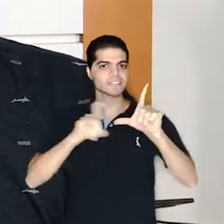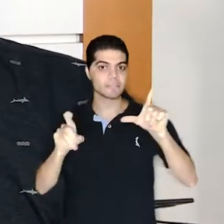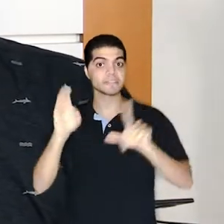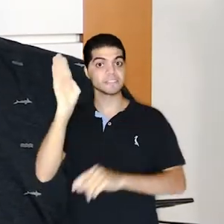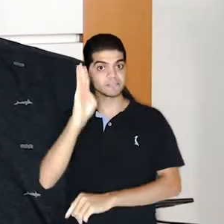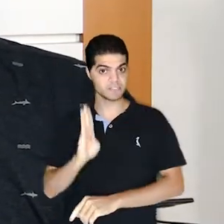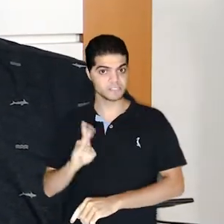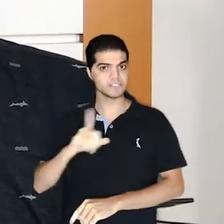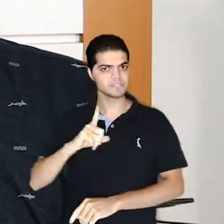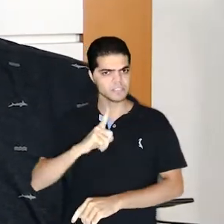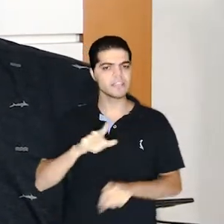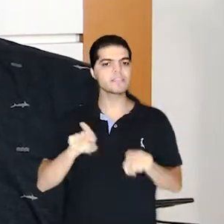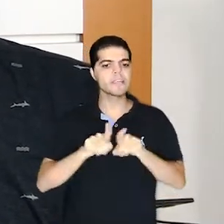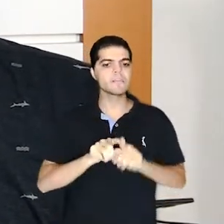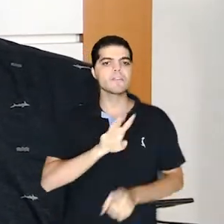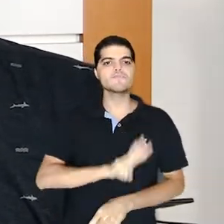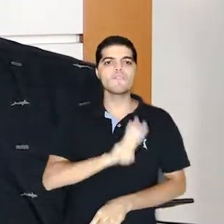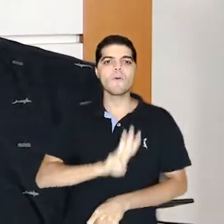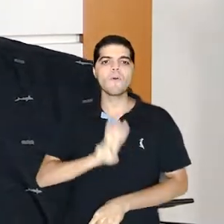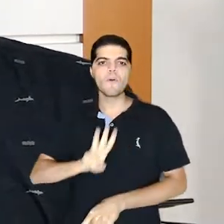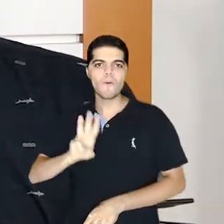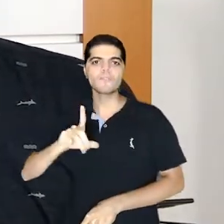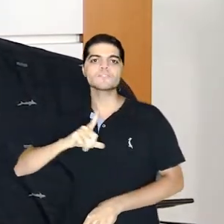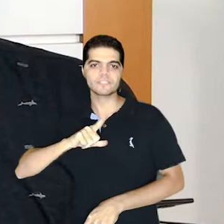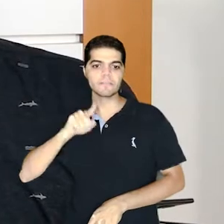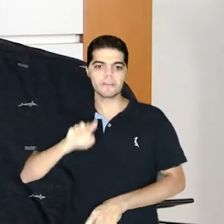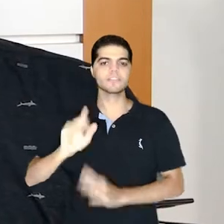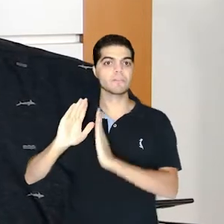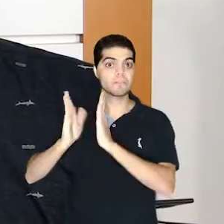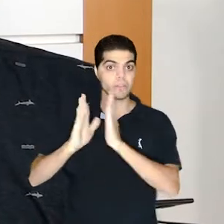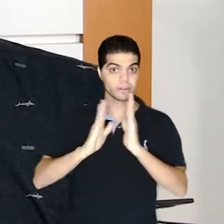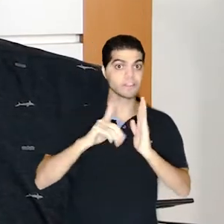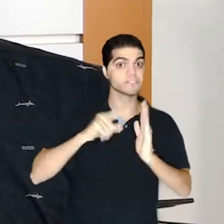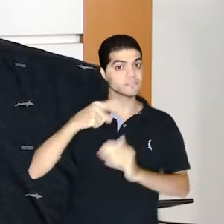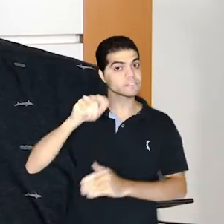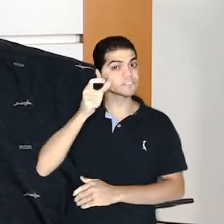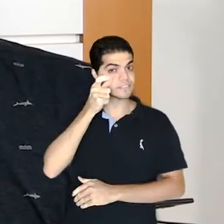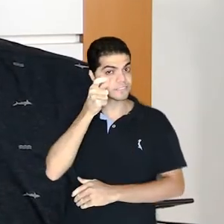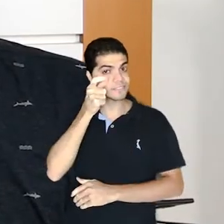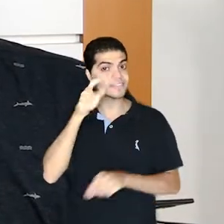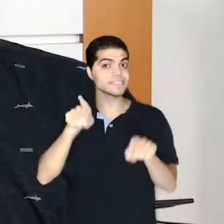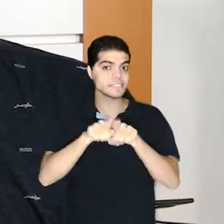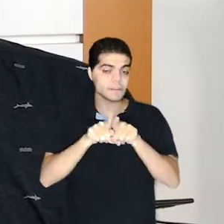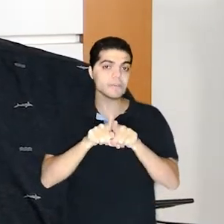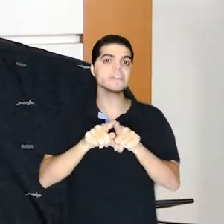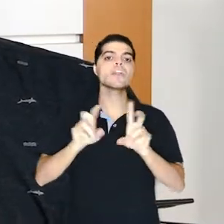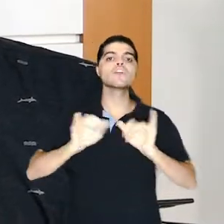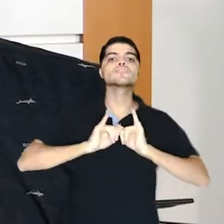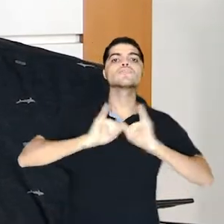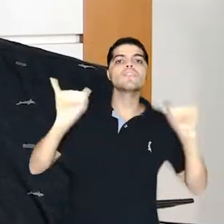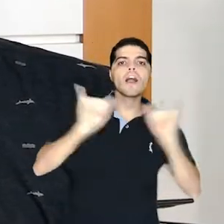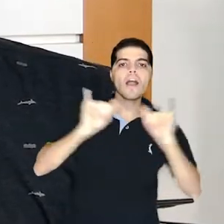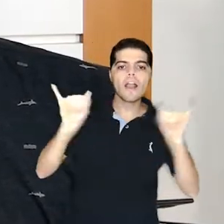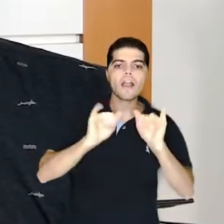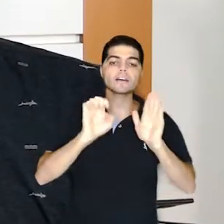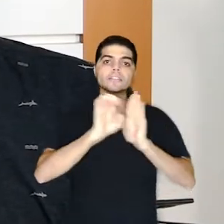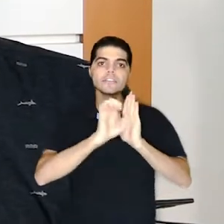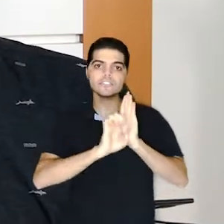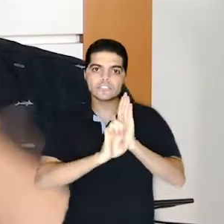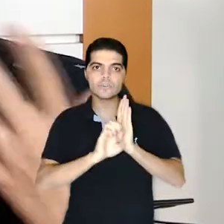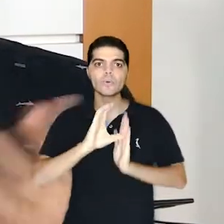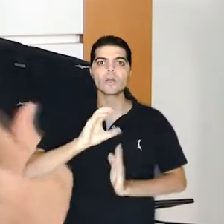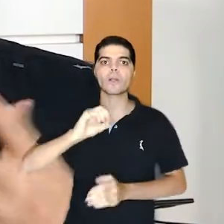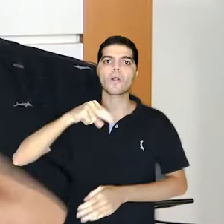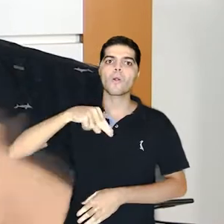referências bibliográficas aqui embaixo para quem tiver interesse e um destaque especial para uma publicação da editora Contexto, que é um resuminho assim,